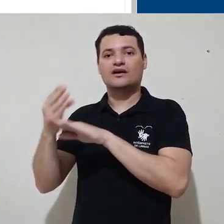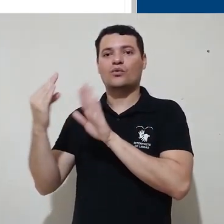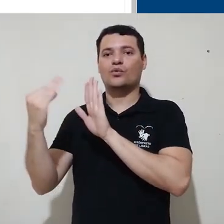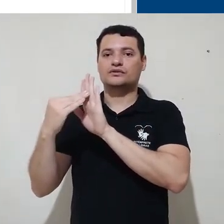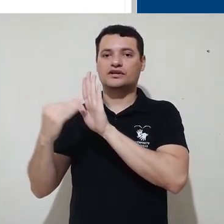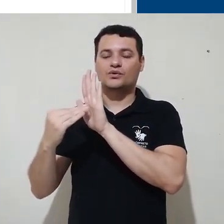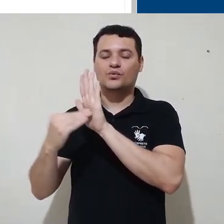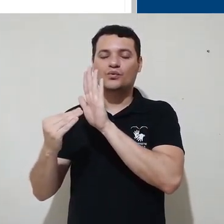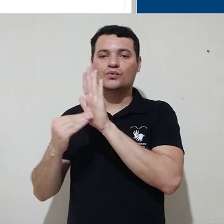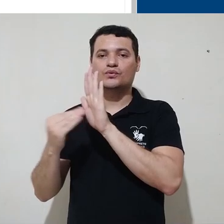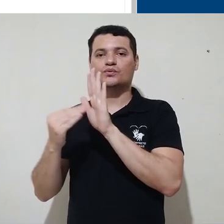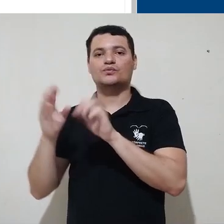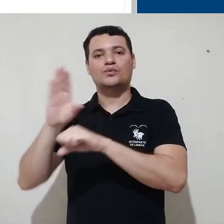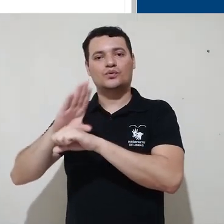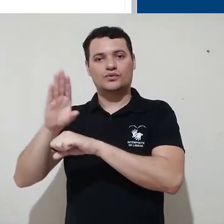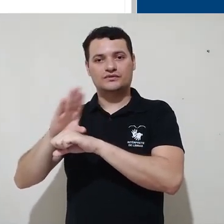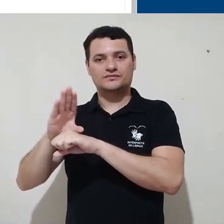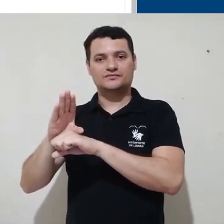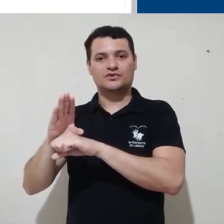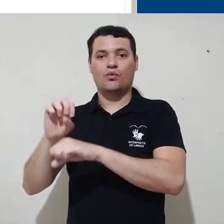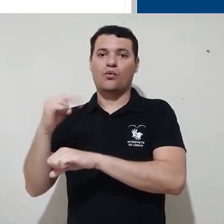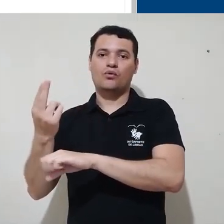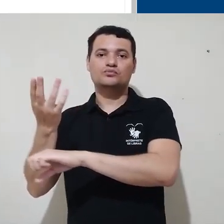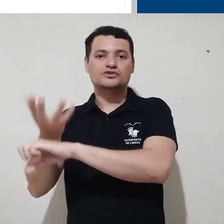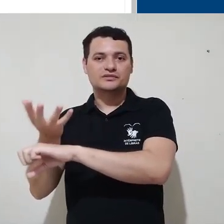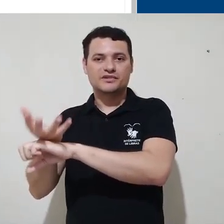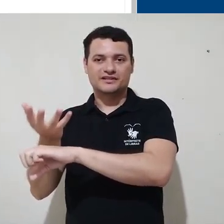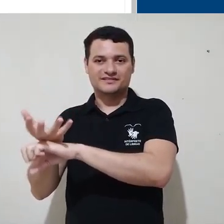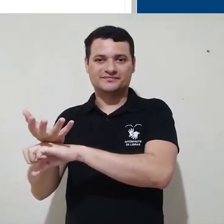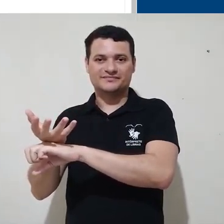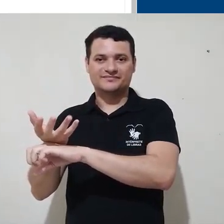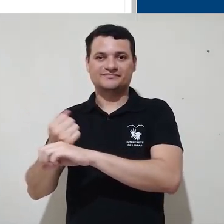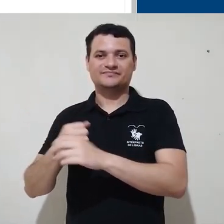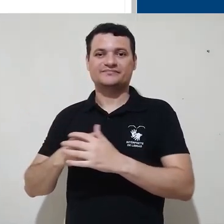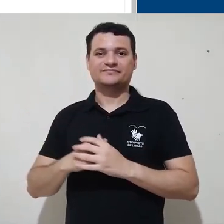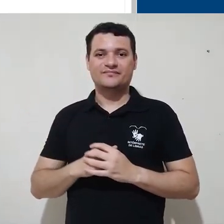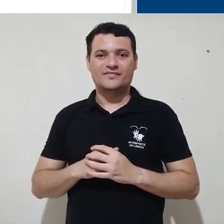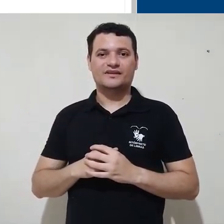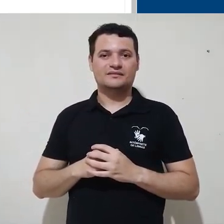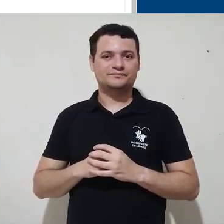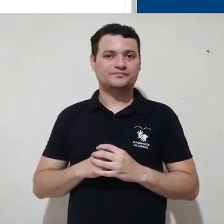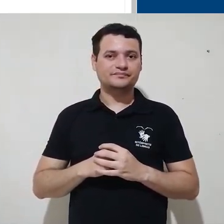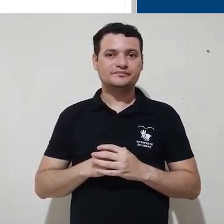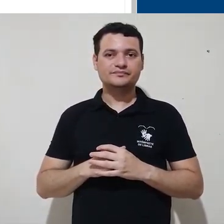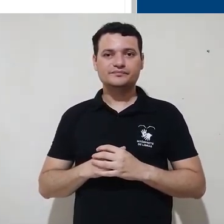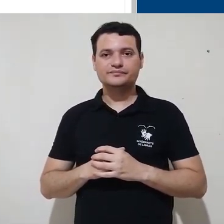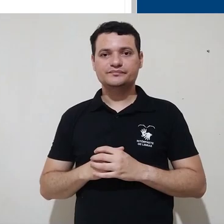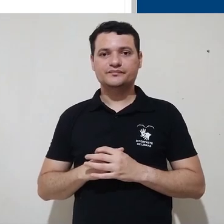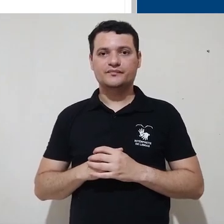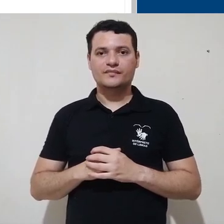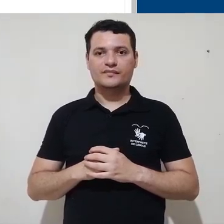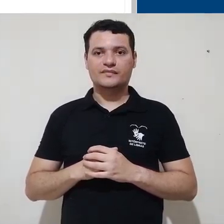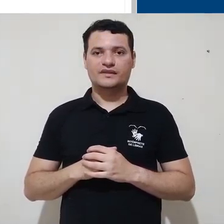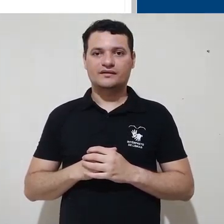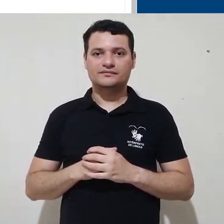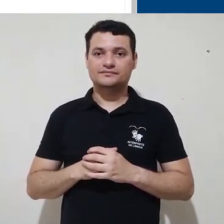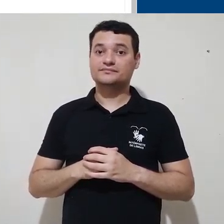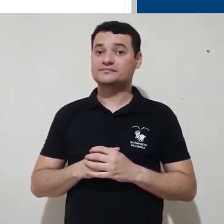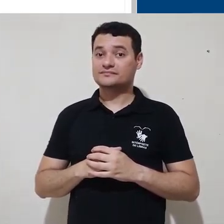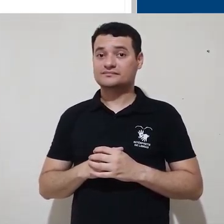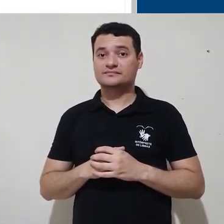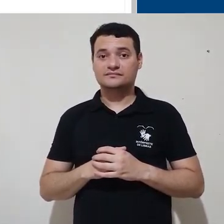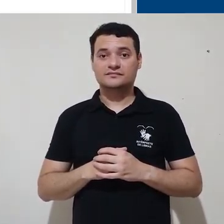curso e nós chamamos no caso de disciplina não por um mudou o nome é curso a nossa a gente chamaria